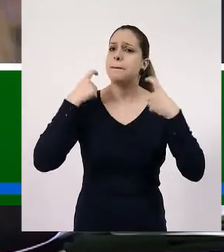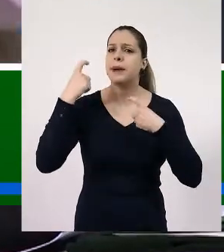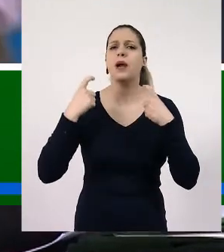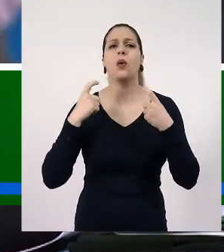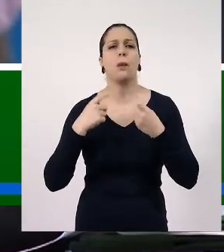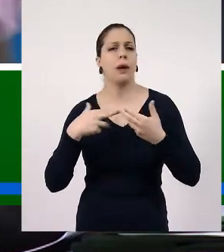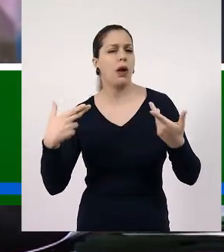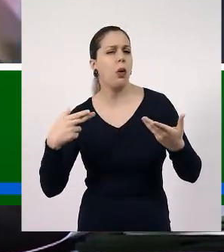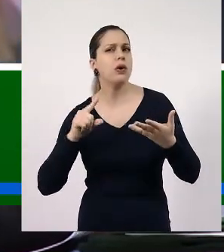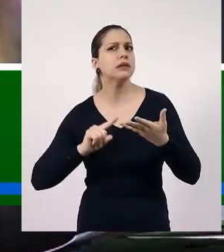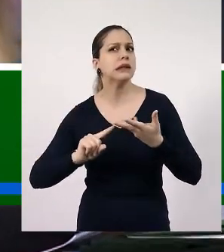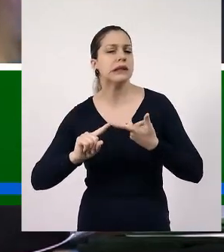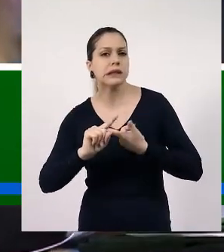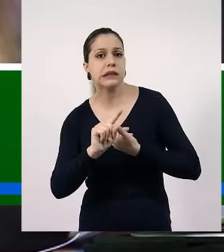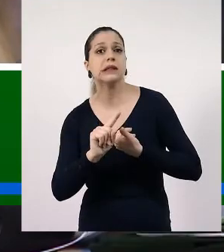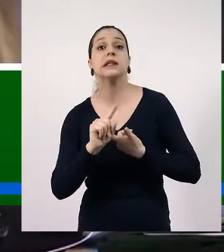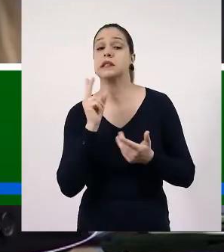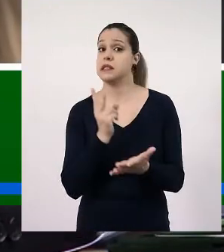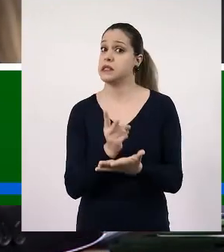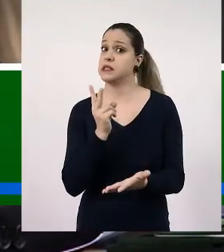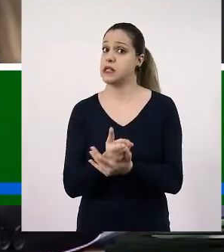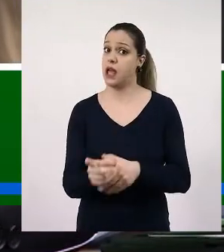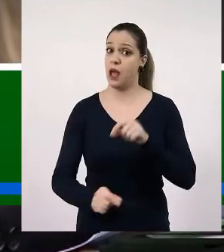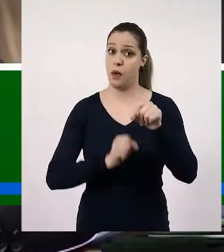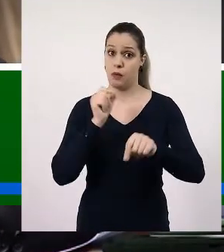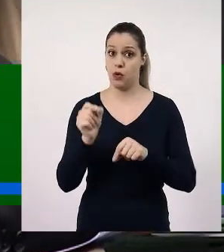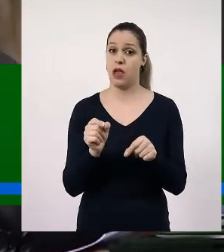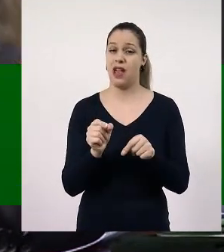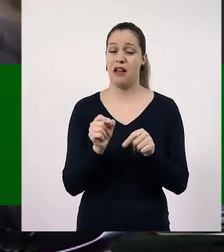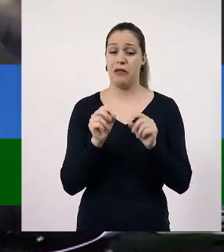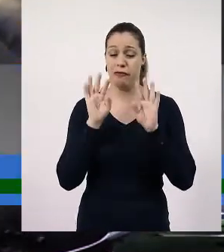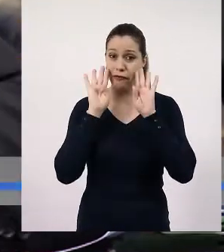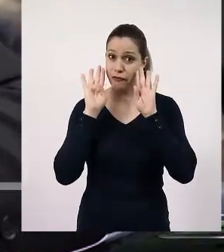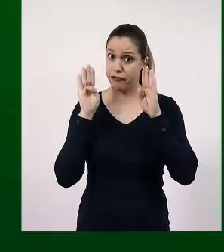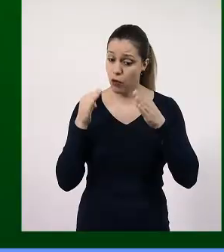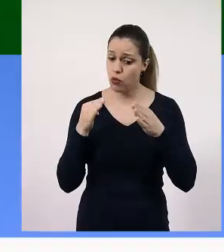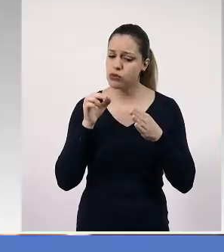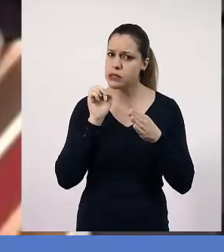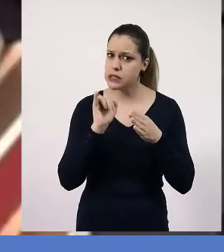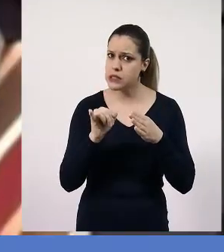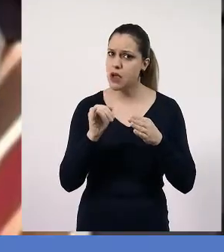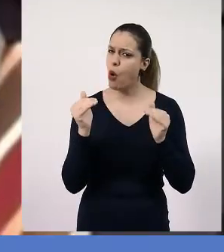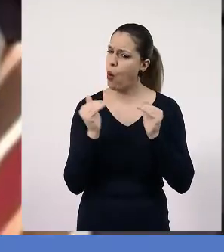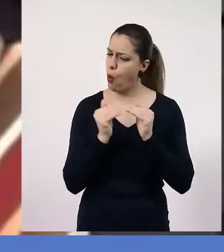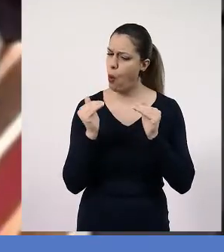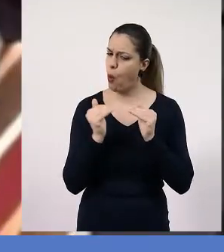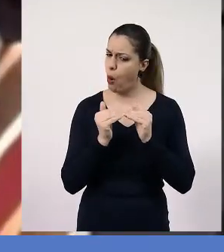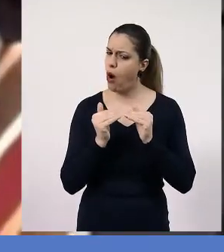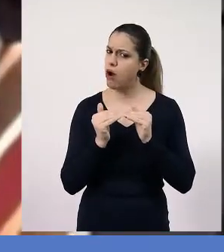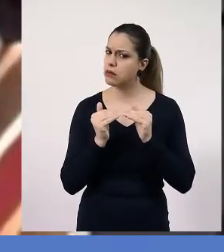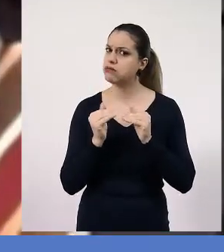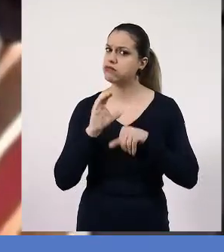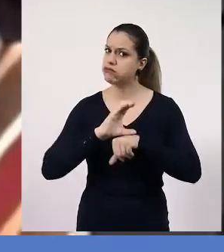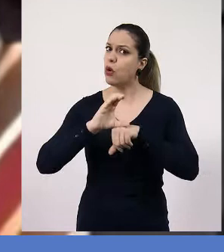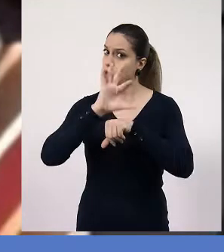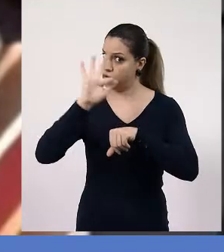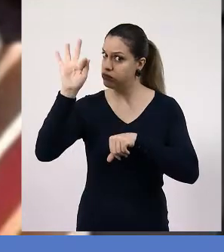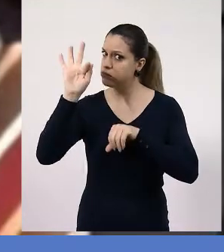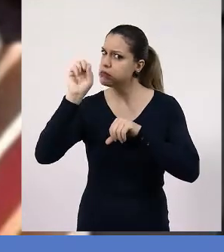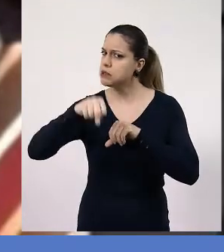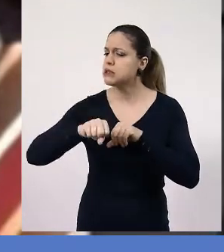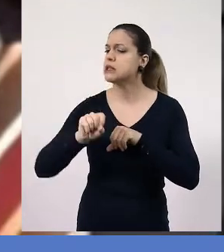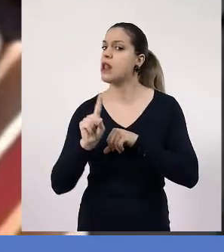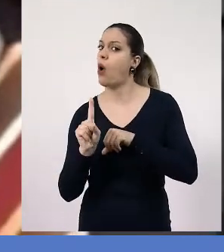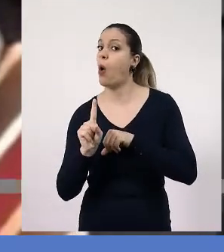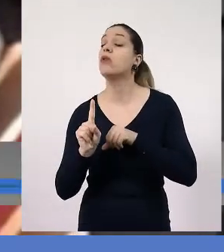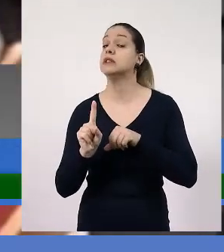de sempre prezar muito pela questão da constitucionalidade. Prova disso que a comissão tem sido bem